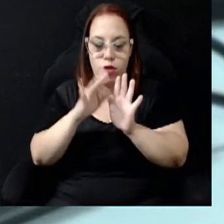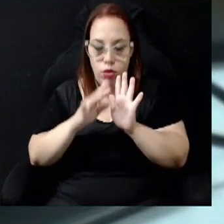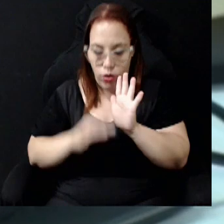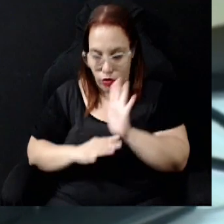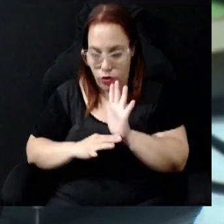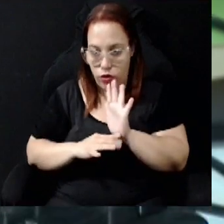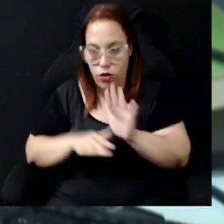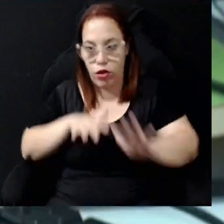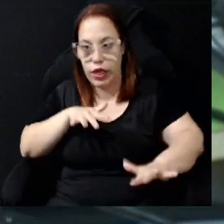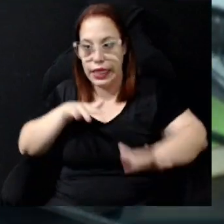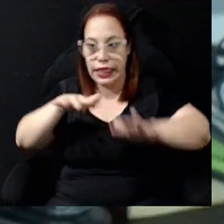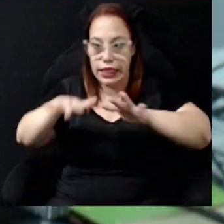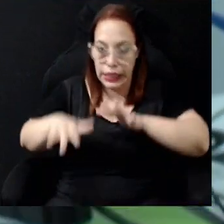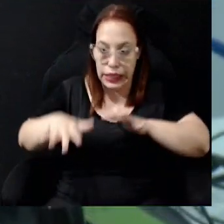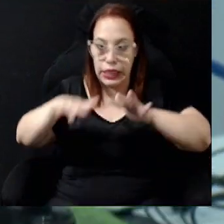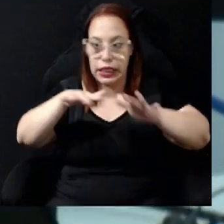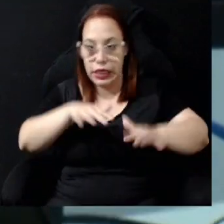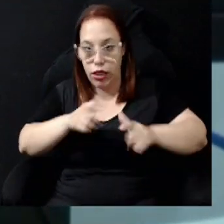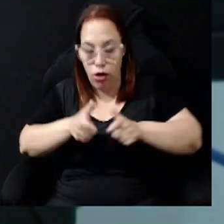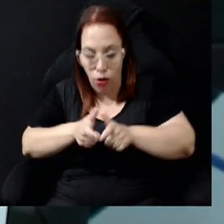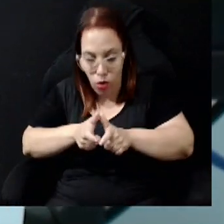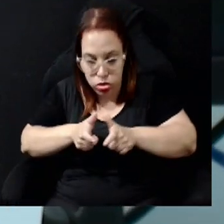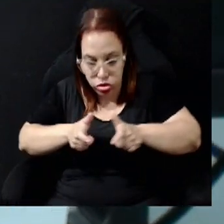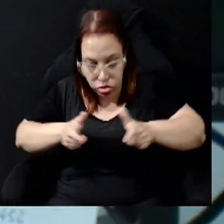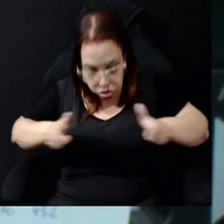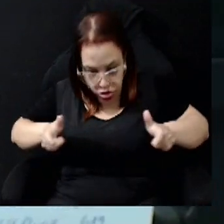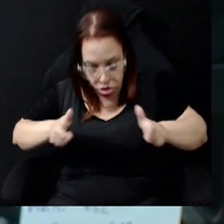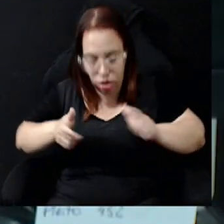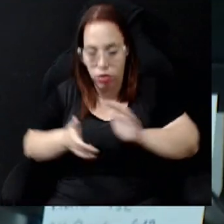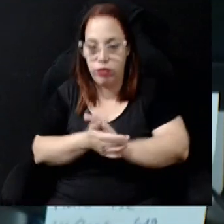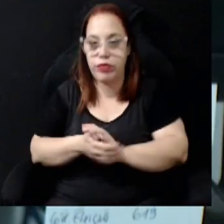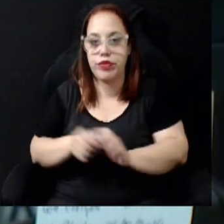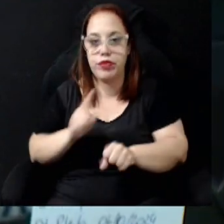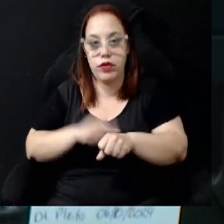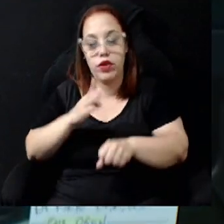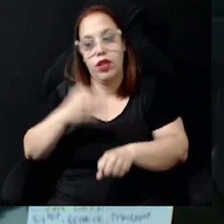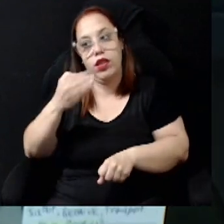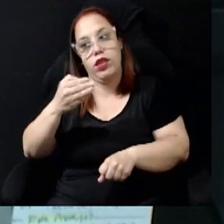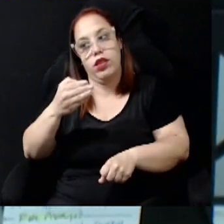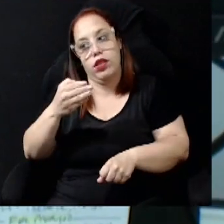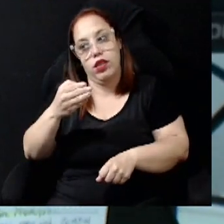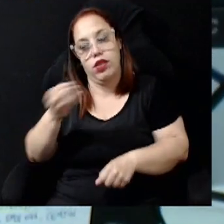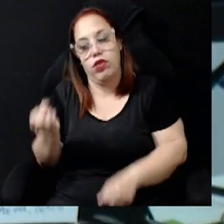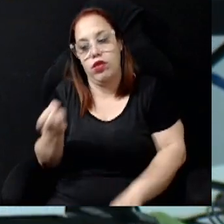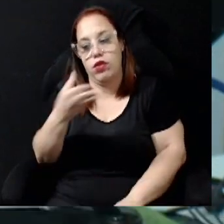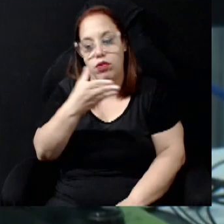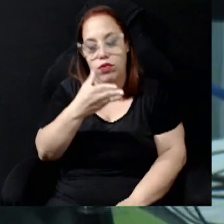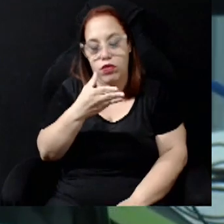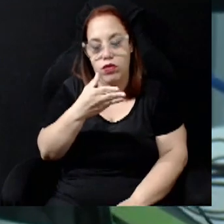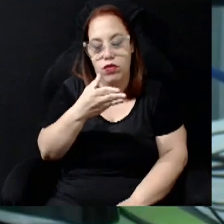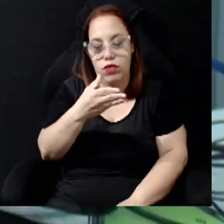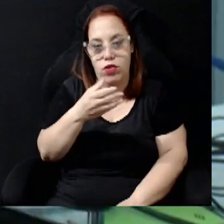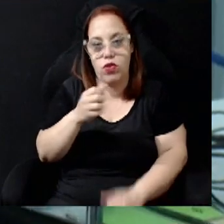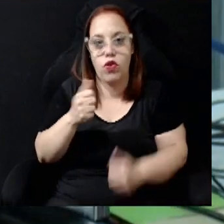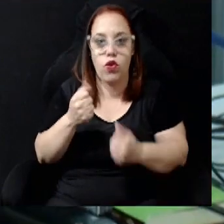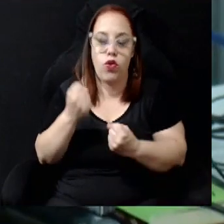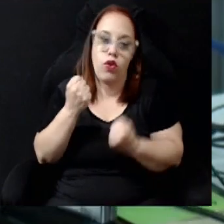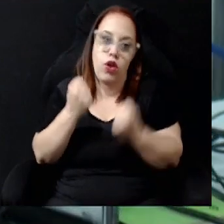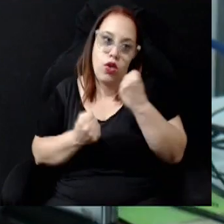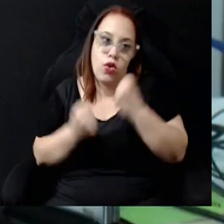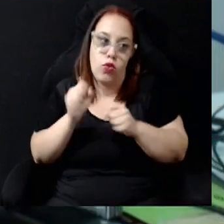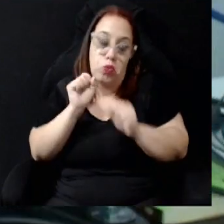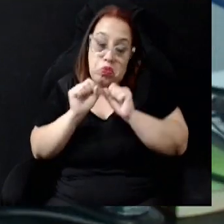movimentação deve aumentar daqui a pouco com a chegada de novos veículos, né? Como vocês viram,